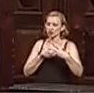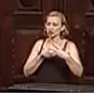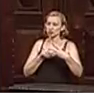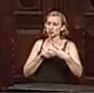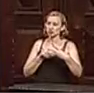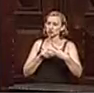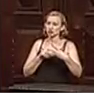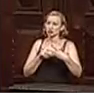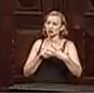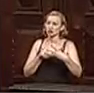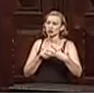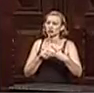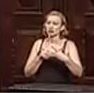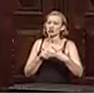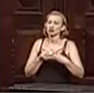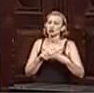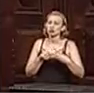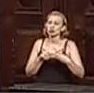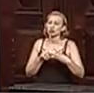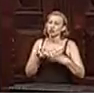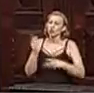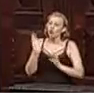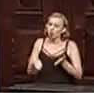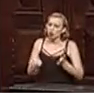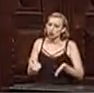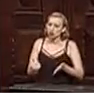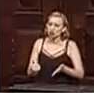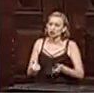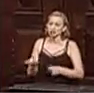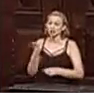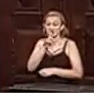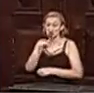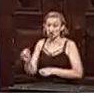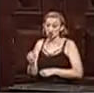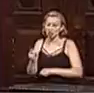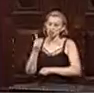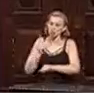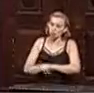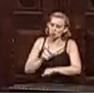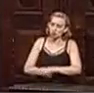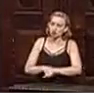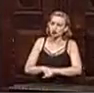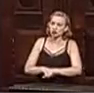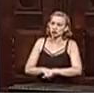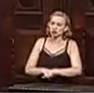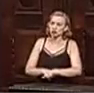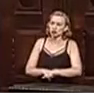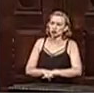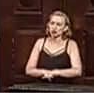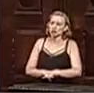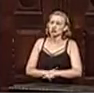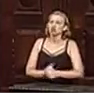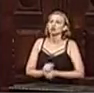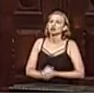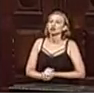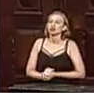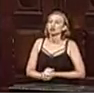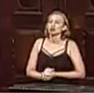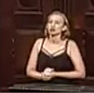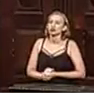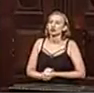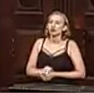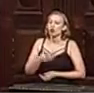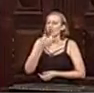William Fernandes Leite, lutam hoje, nesta data, neste momento mesmo em que fazemos esta sessão plenária,